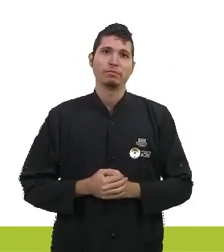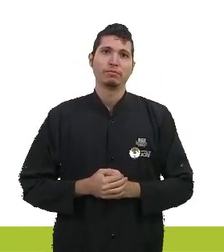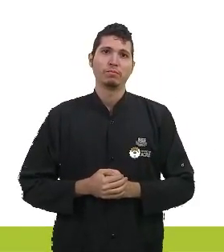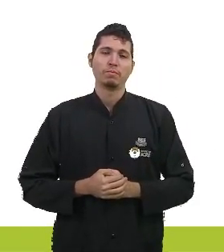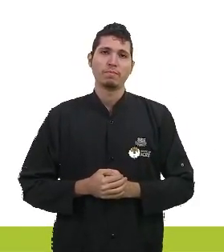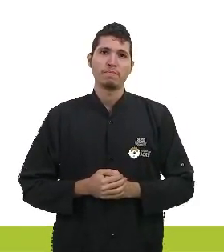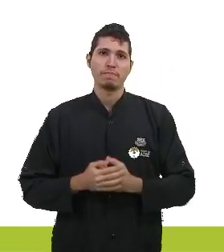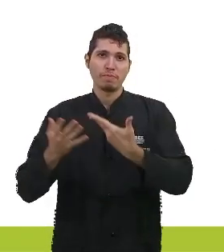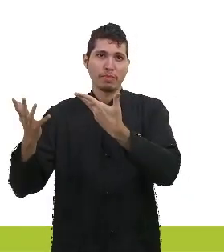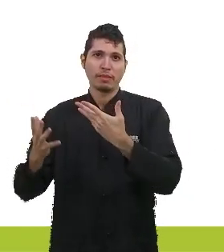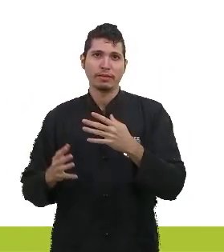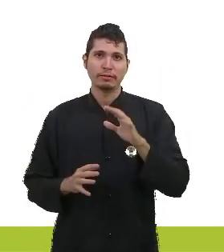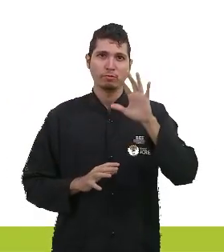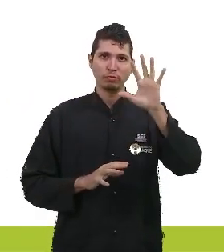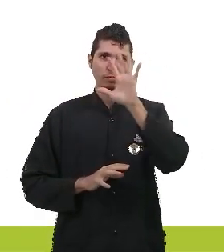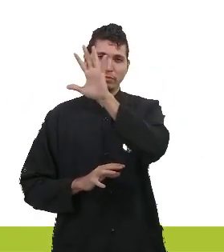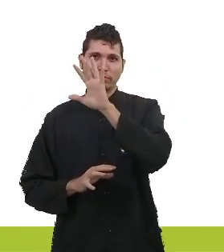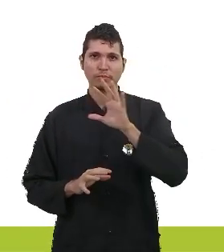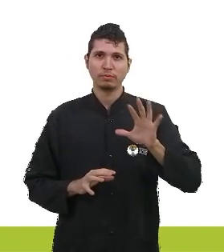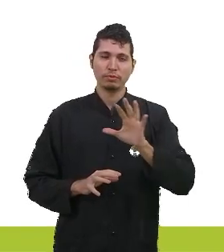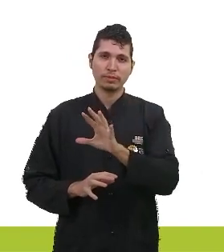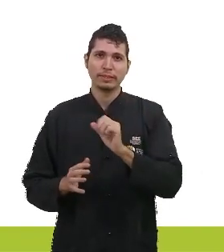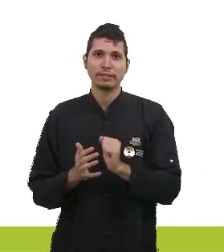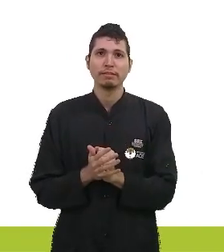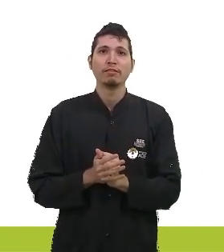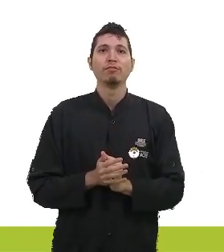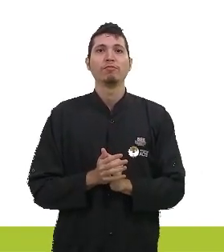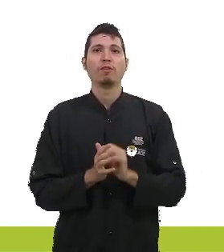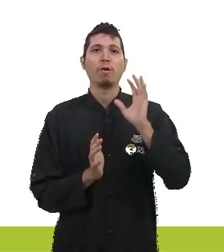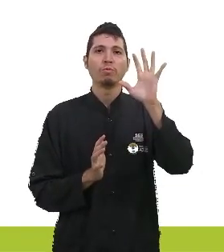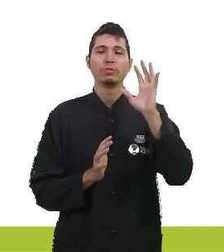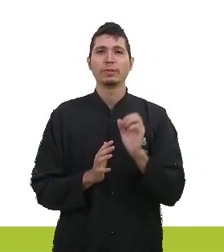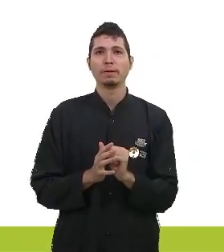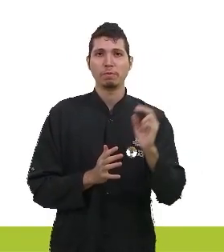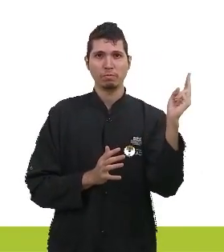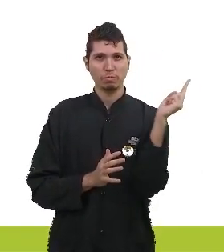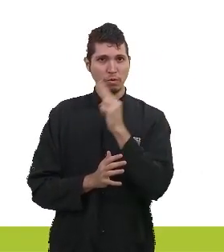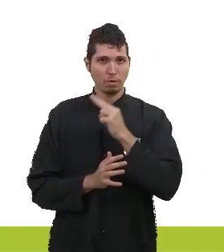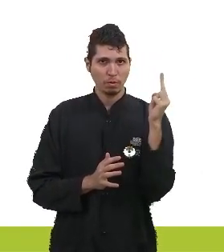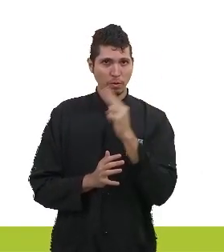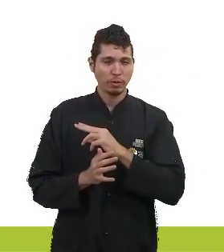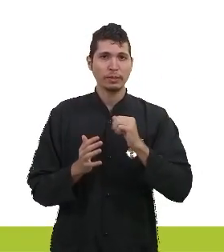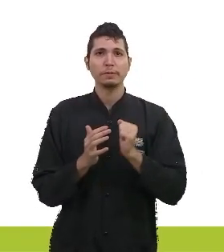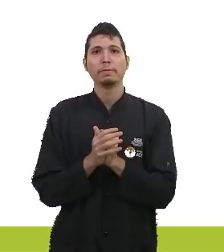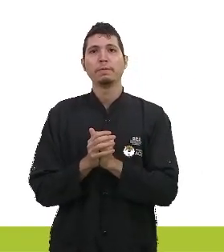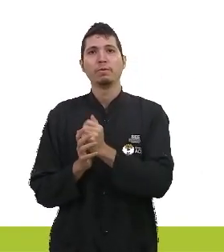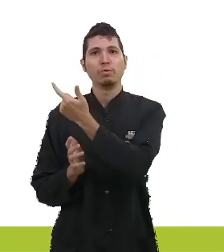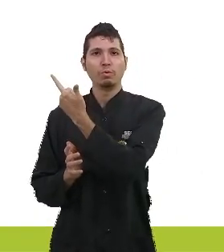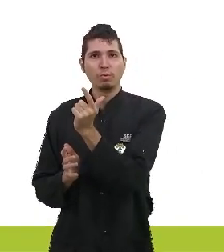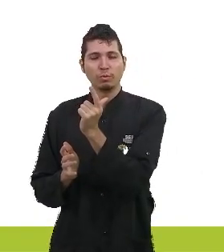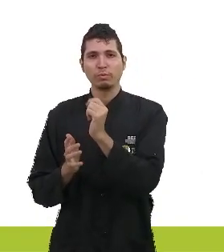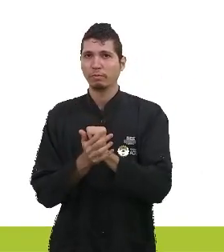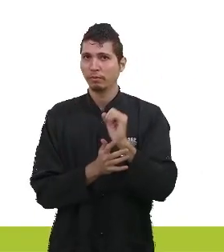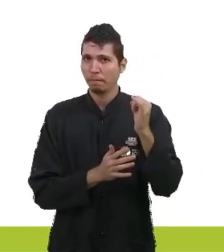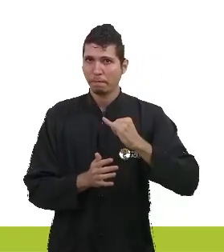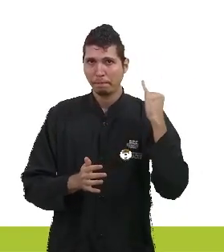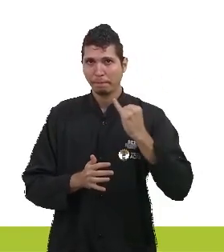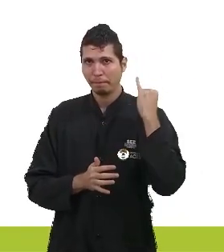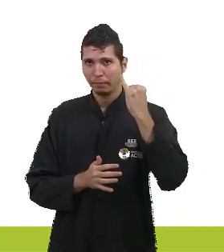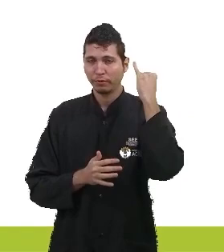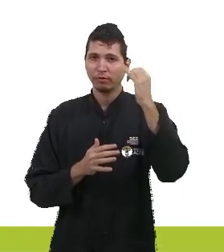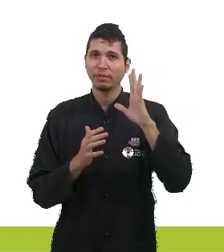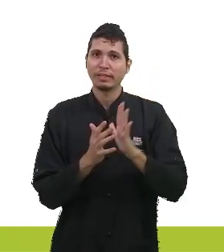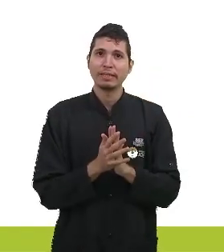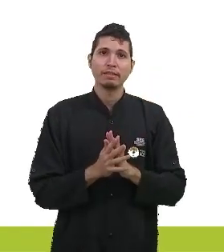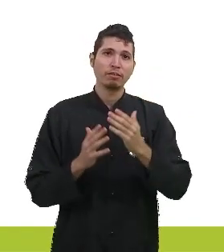de importância quanto de urgência, e aí a gente vai conseguir mais ou menos mapear o que a gente vai fazer agora, o que a gente vai poder